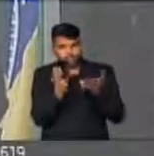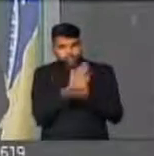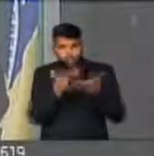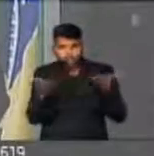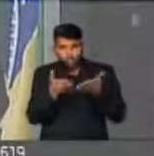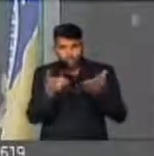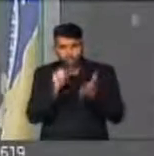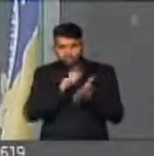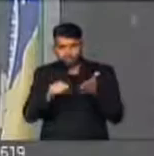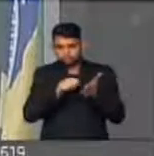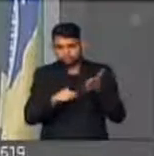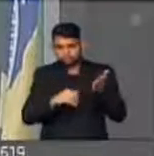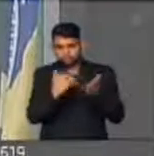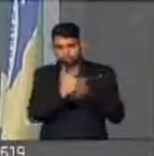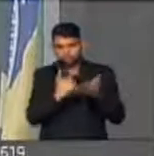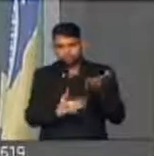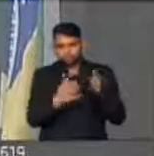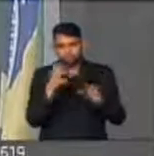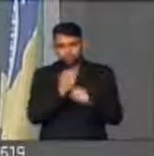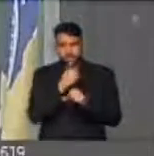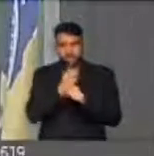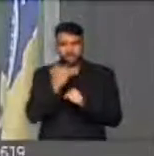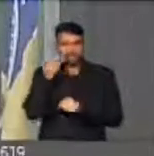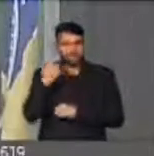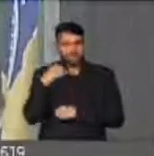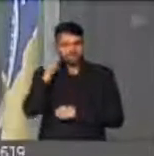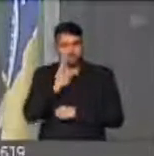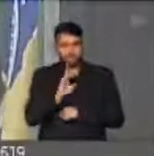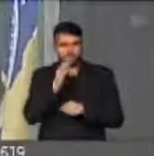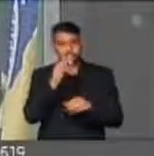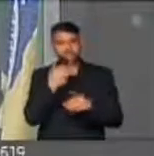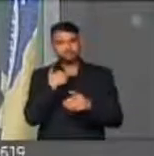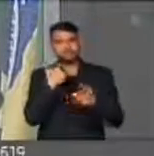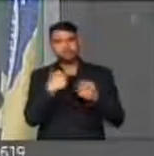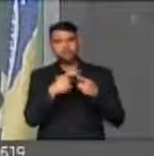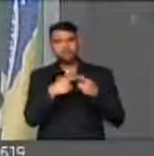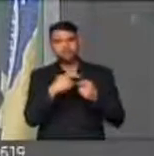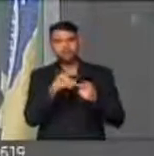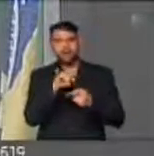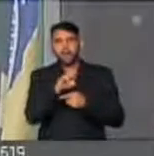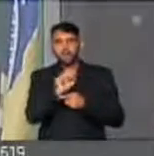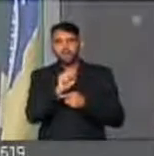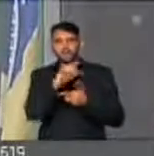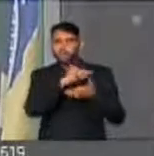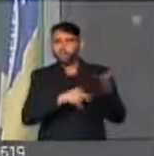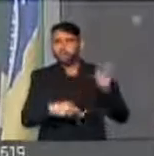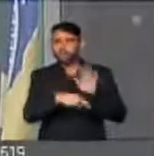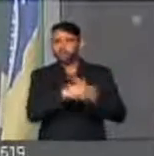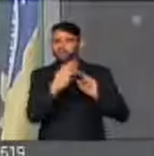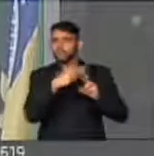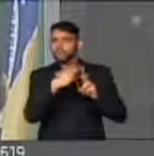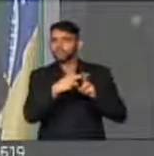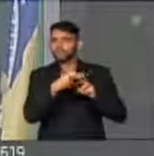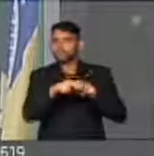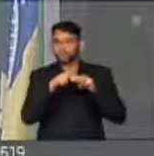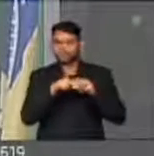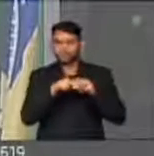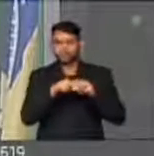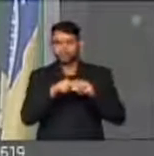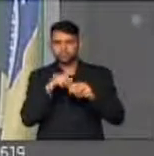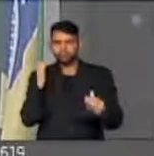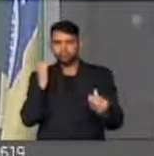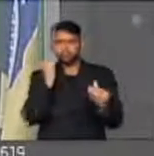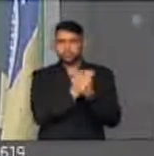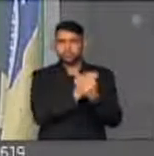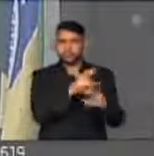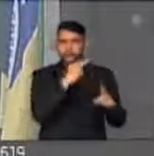está escriturado tanto no balanço do Banco do Brasil, quanto no balanço da Caixa Econômica Federal, e é, inclusive, razão de uma